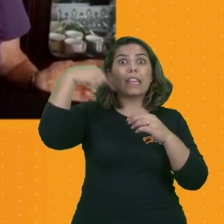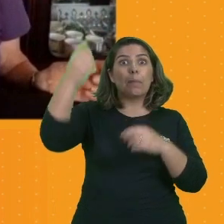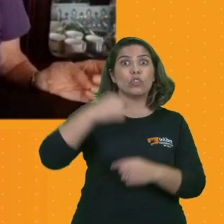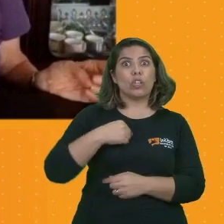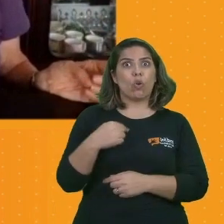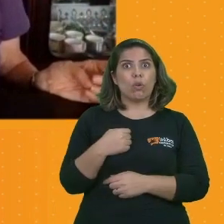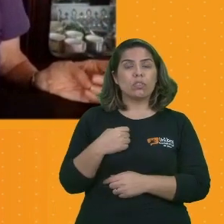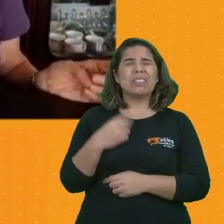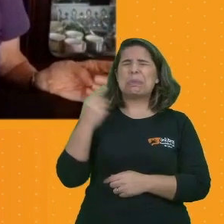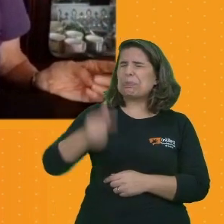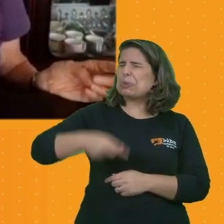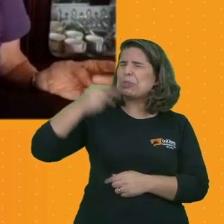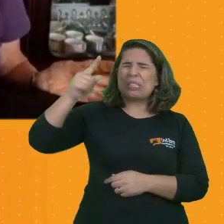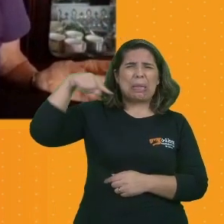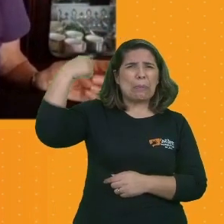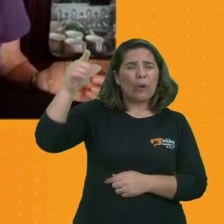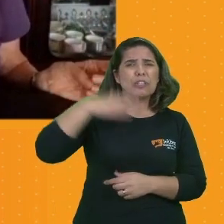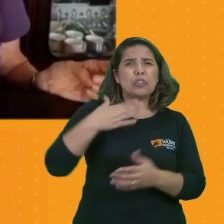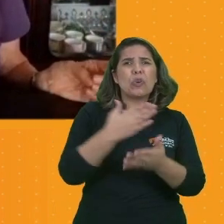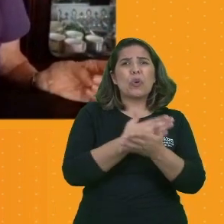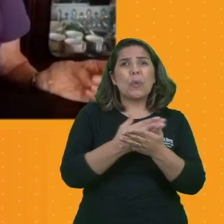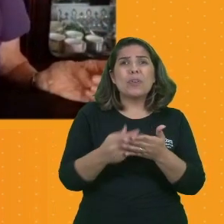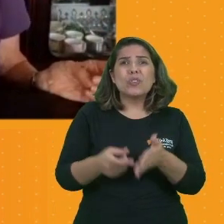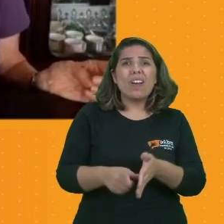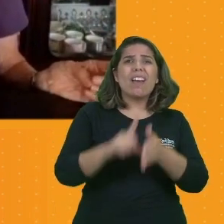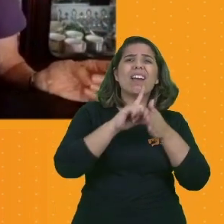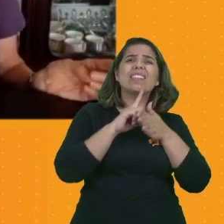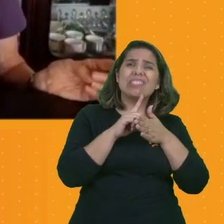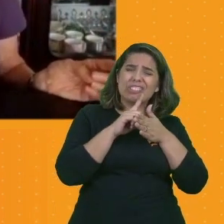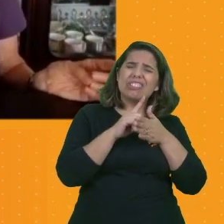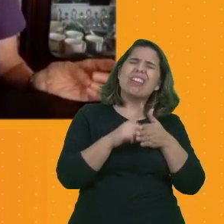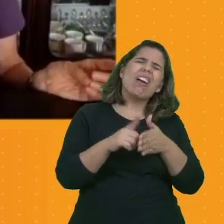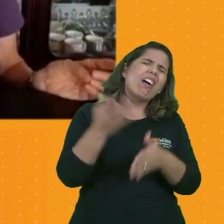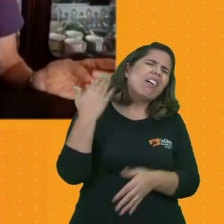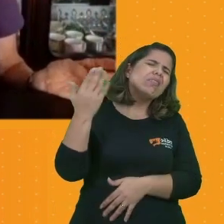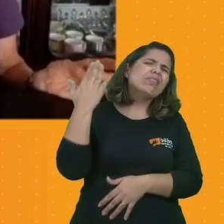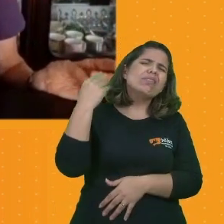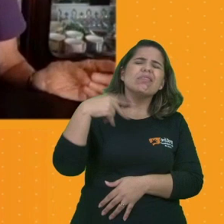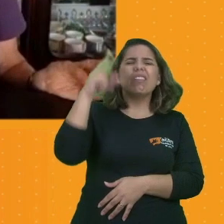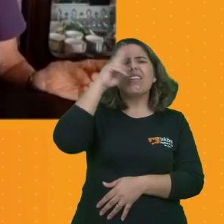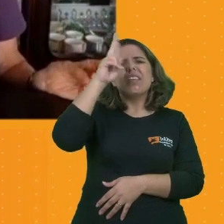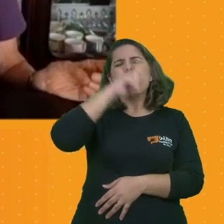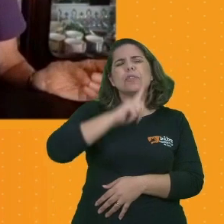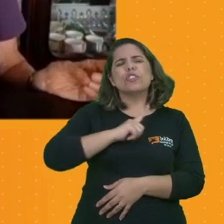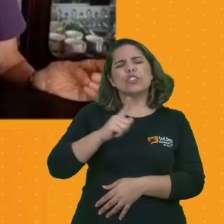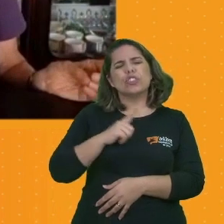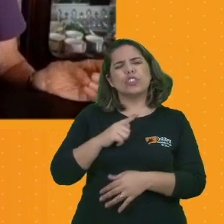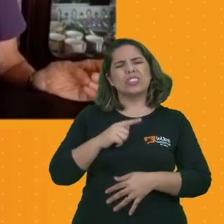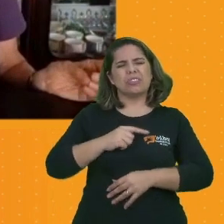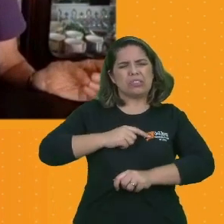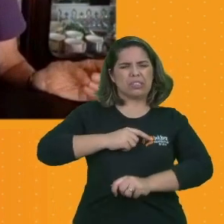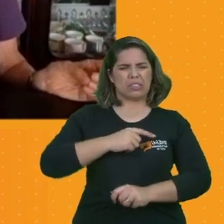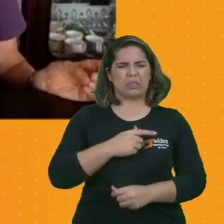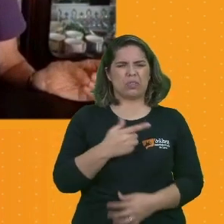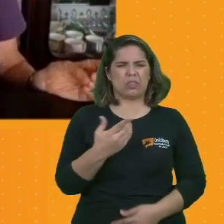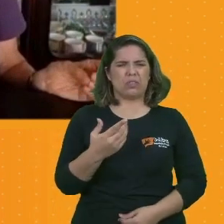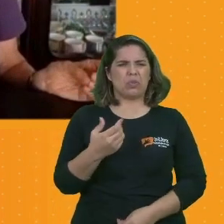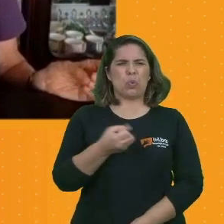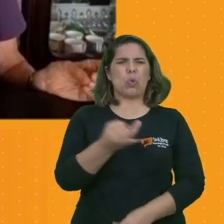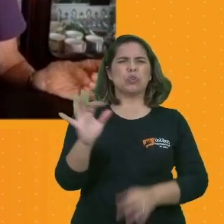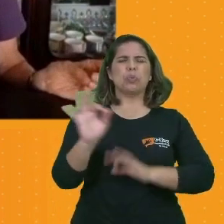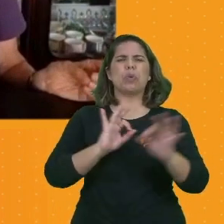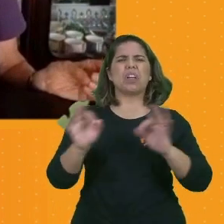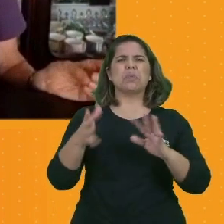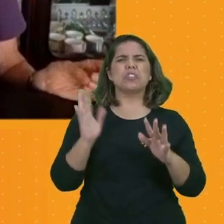eu posso muito depois nós começamos muito antes muito me lembro que não não sei quantos programas